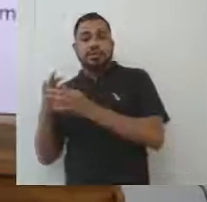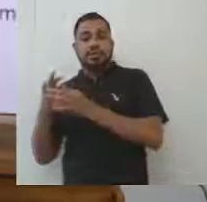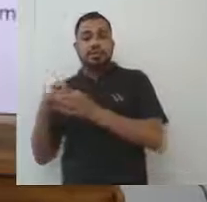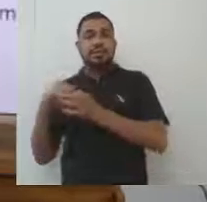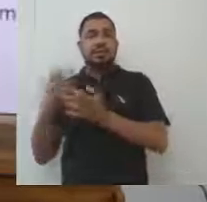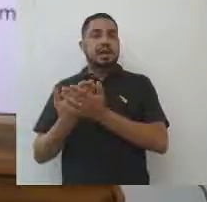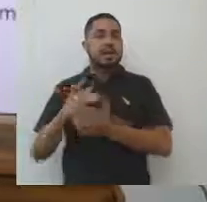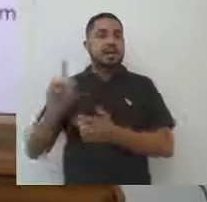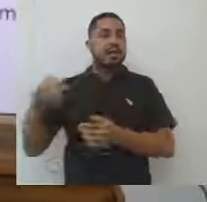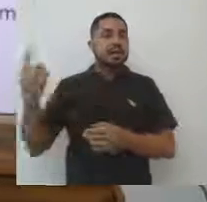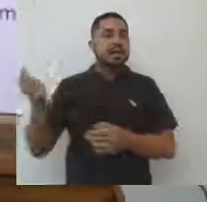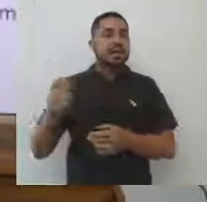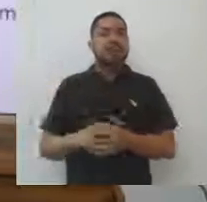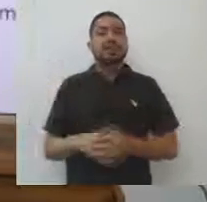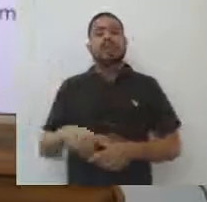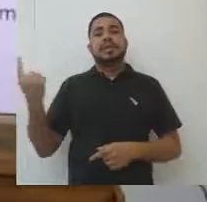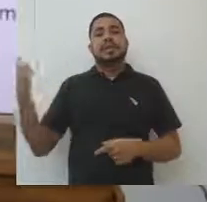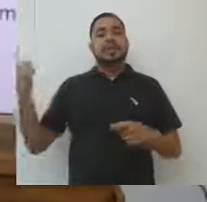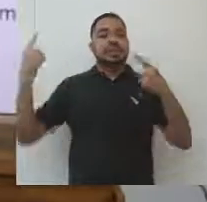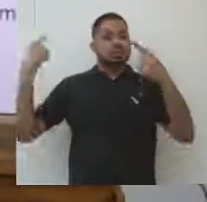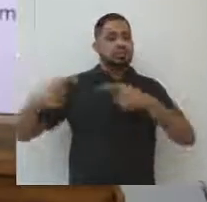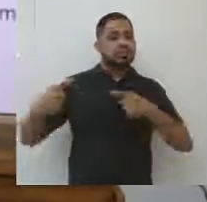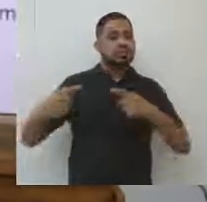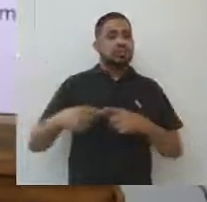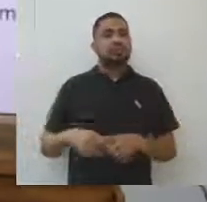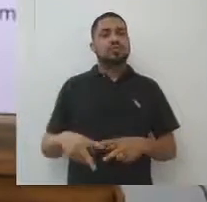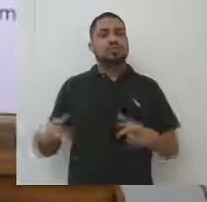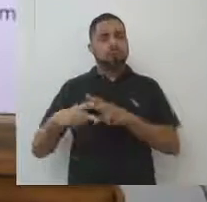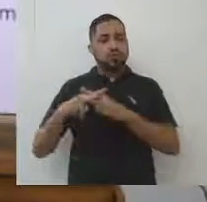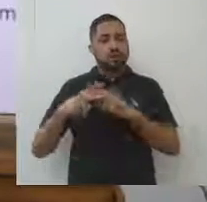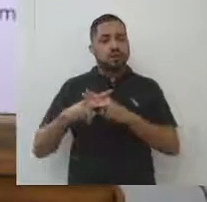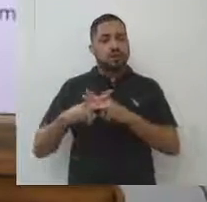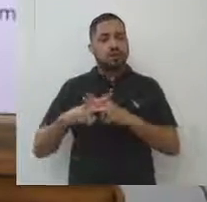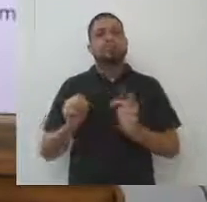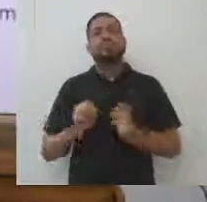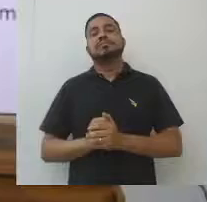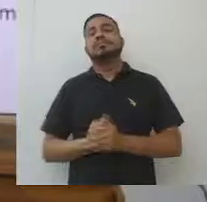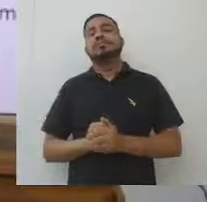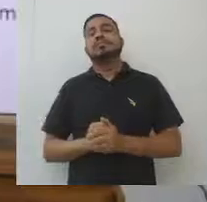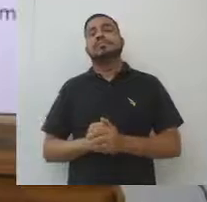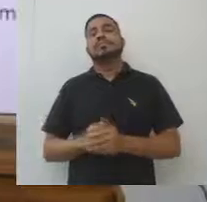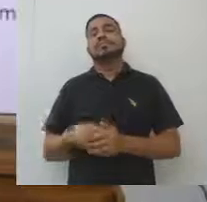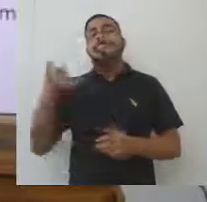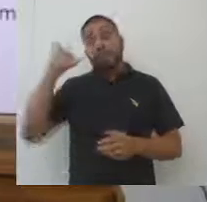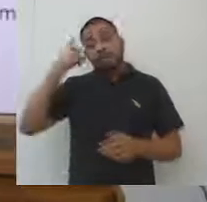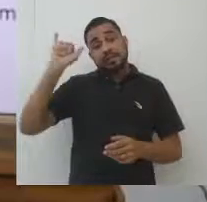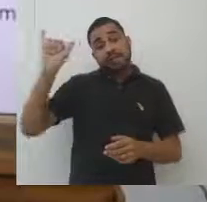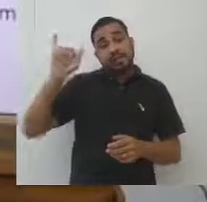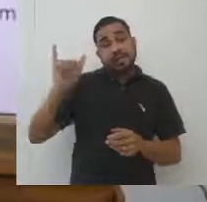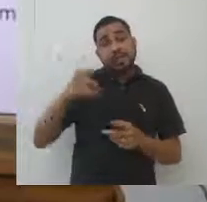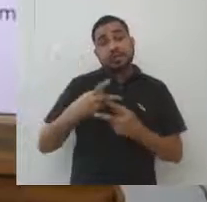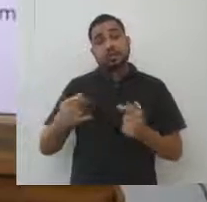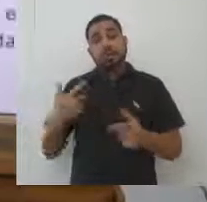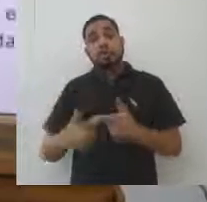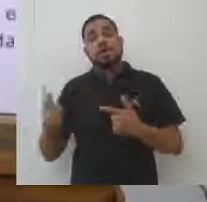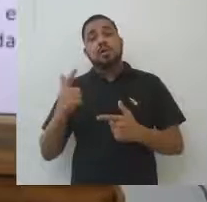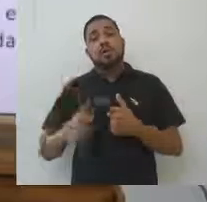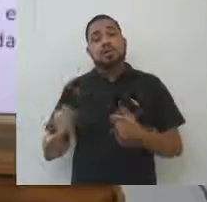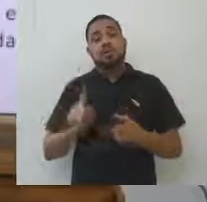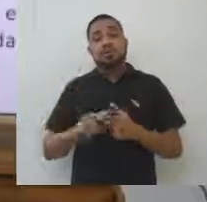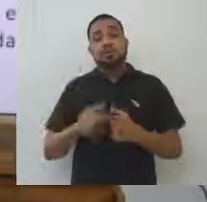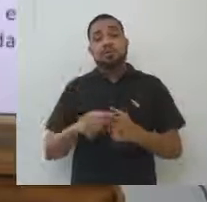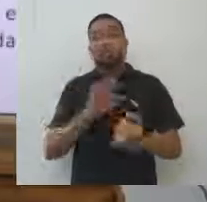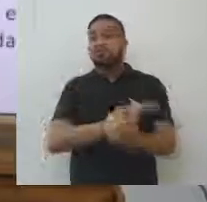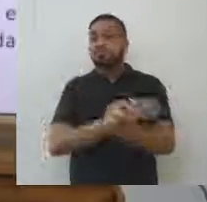da gente, que é lutas. Vamos lutar juntos, né? Previne graves lesões e desenvolve excelente condicionamento